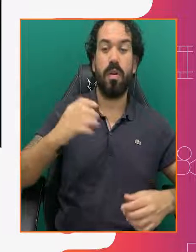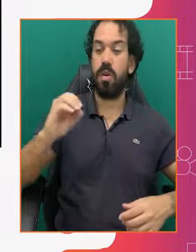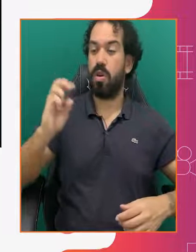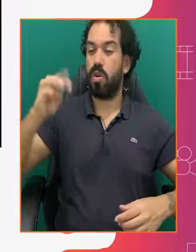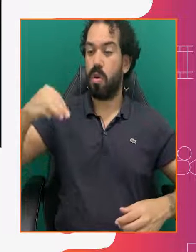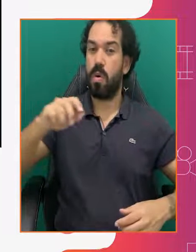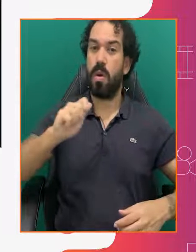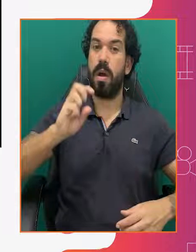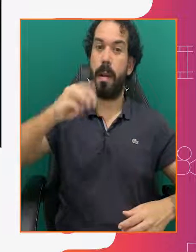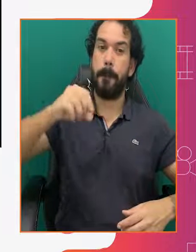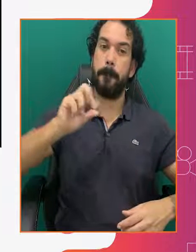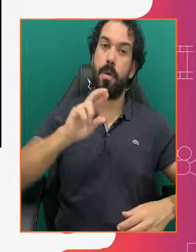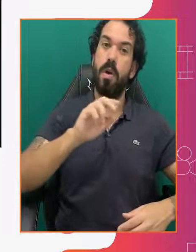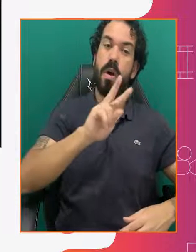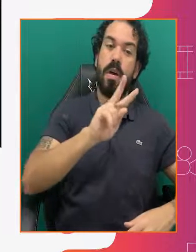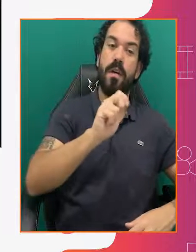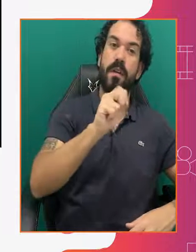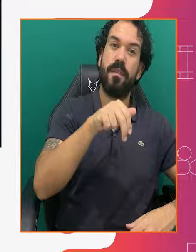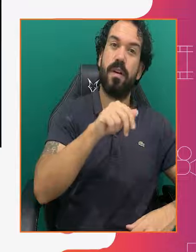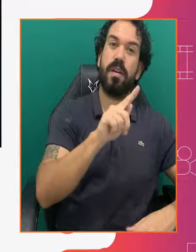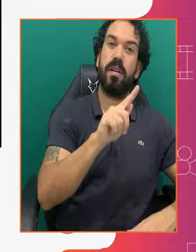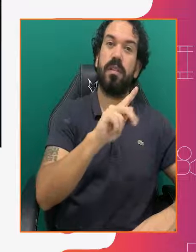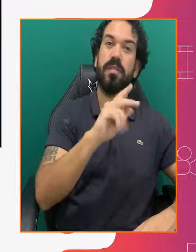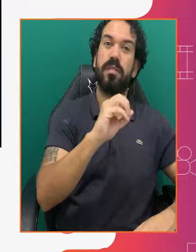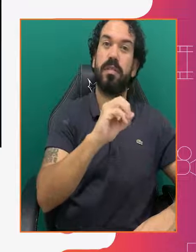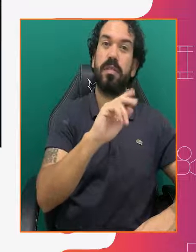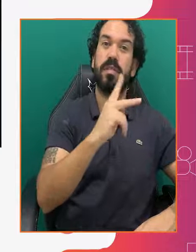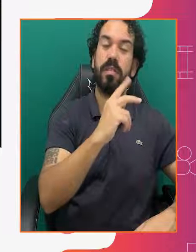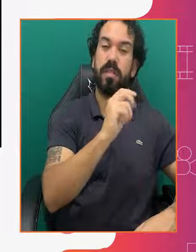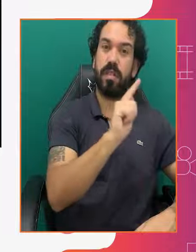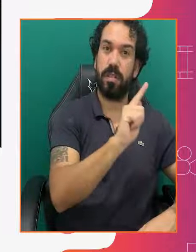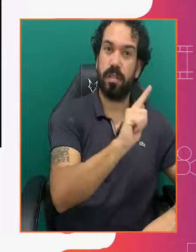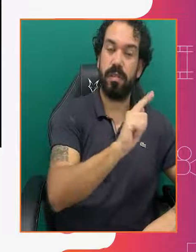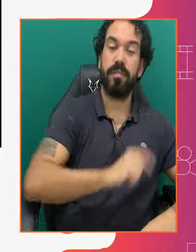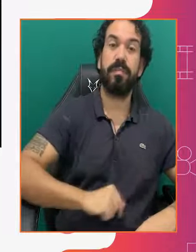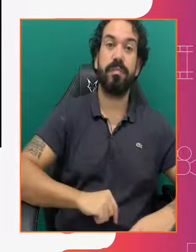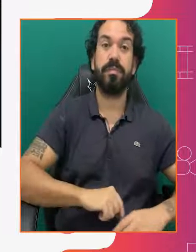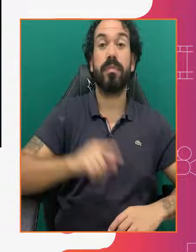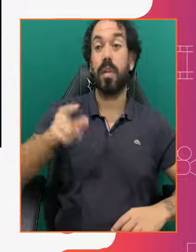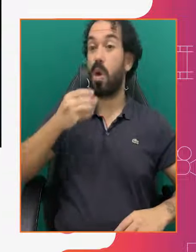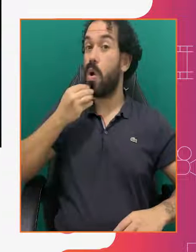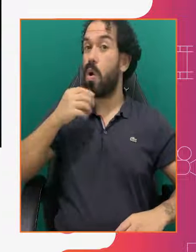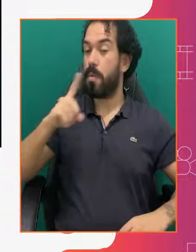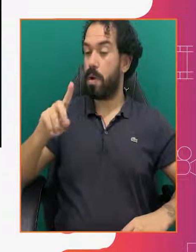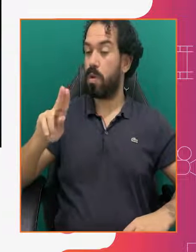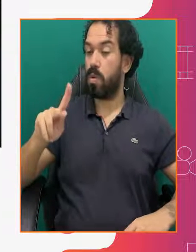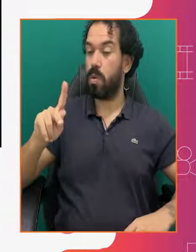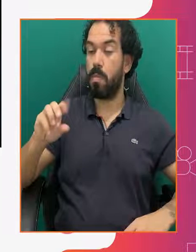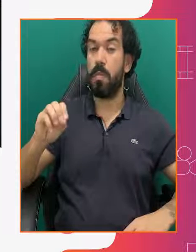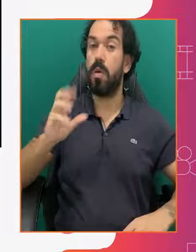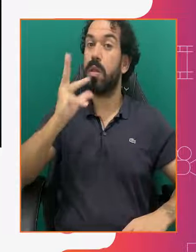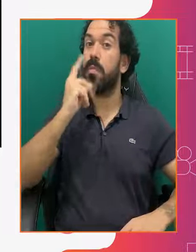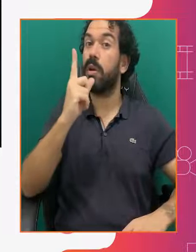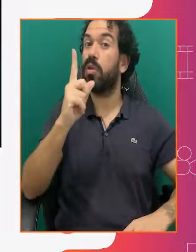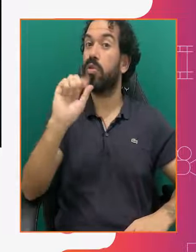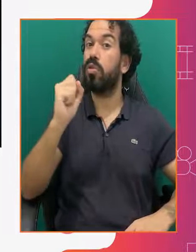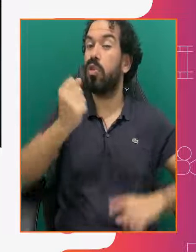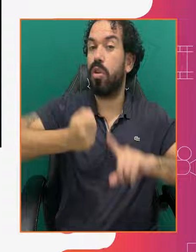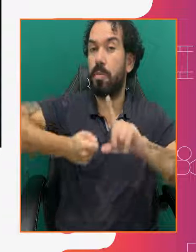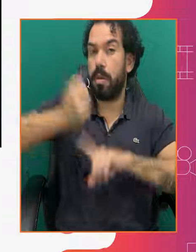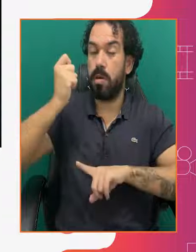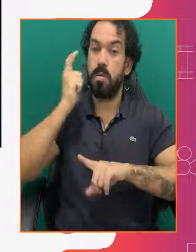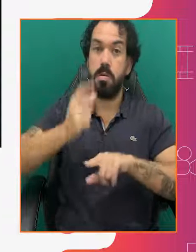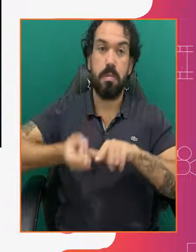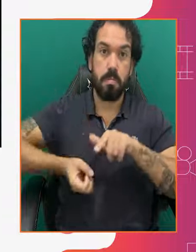recente com Amor Van Gogh. No Homem Duplo, por exemplo, a produção levou cerca de 18 meses para